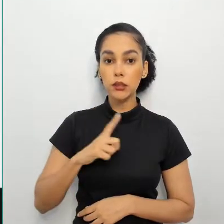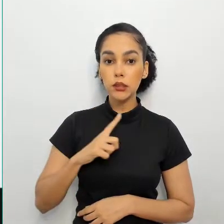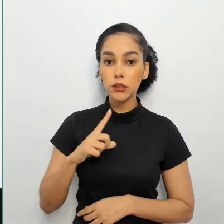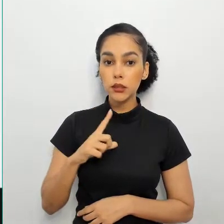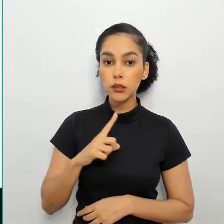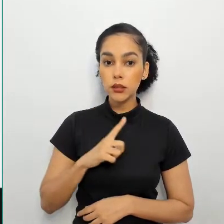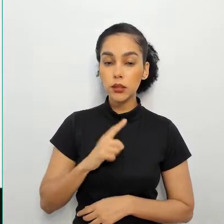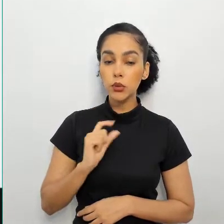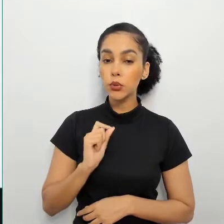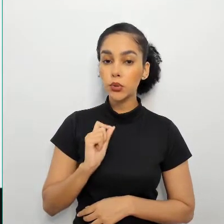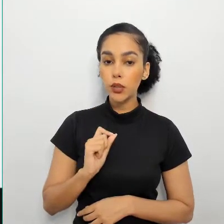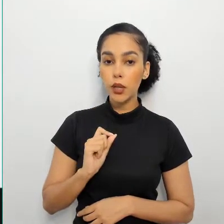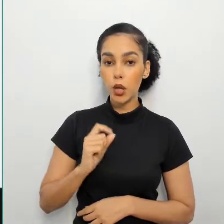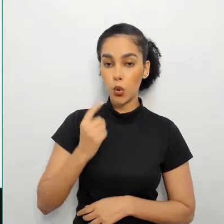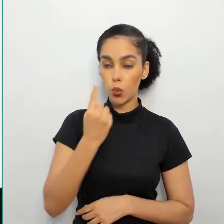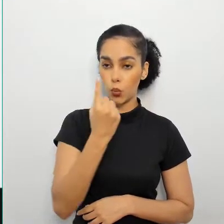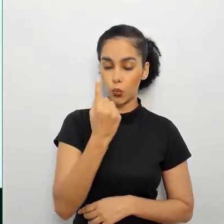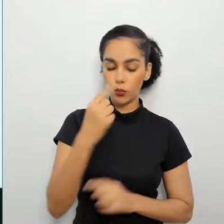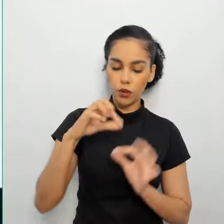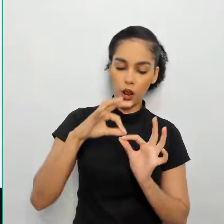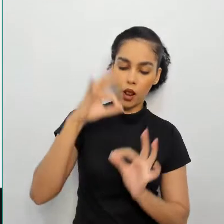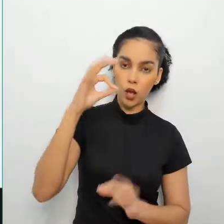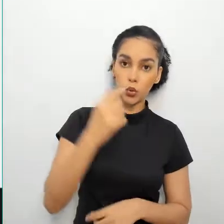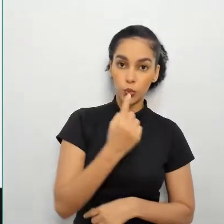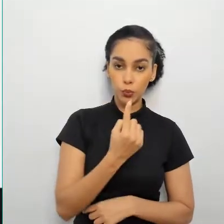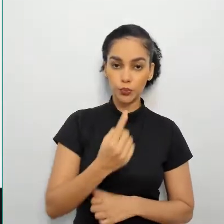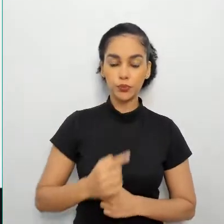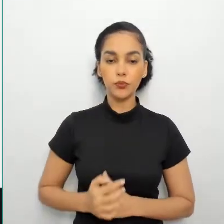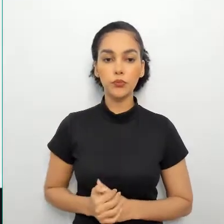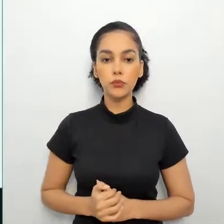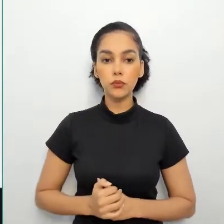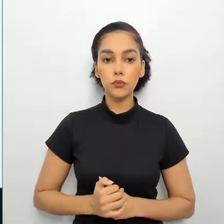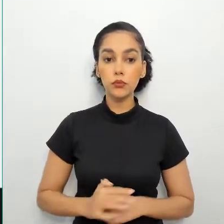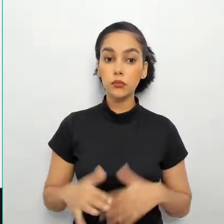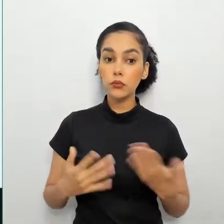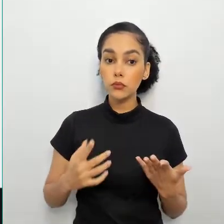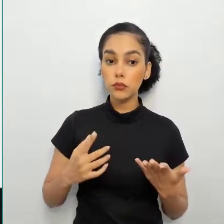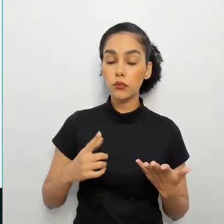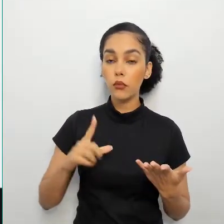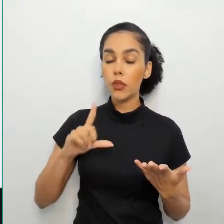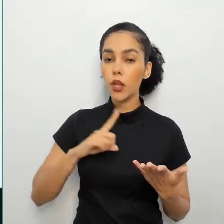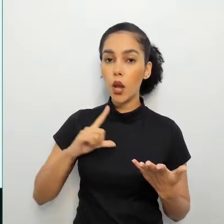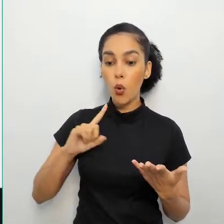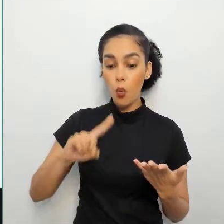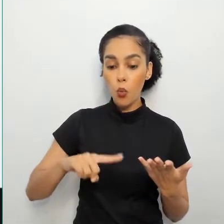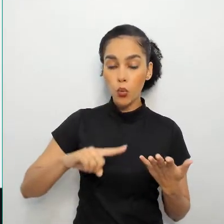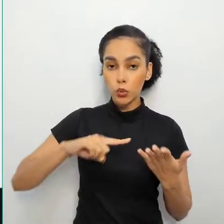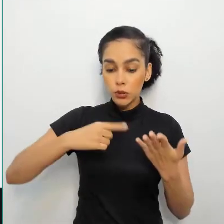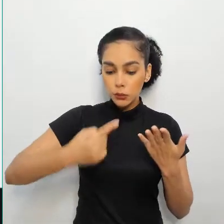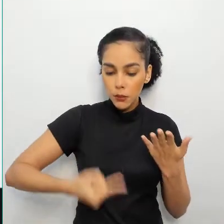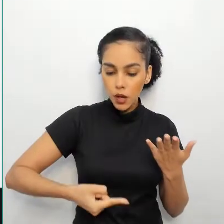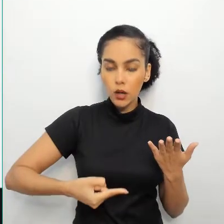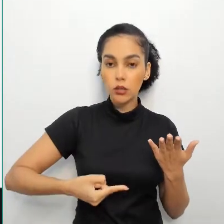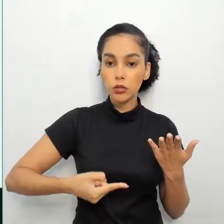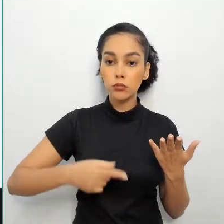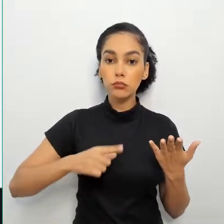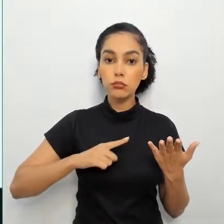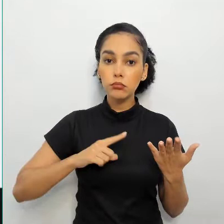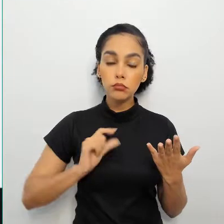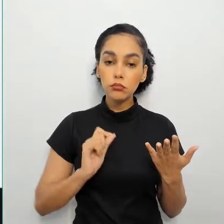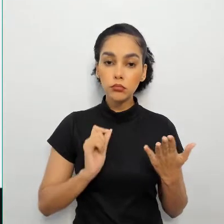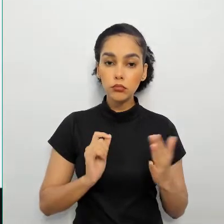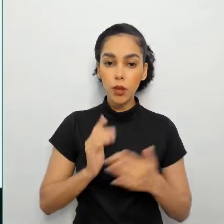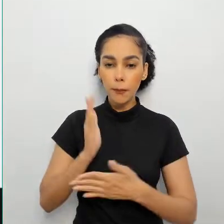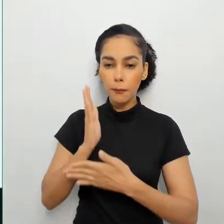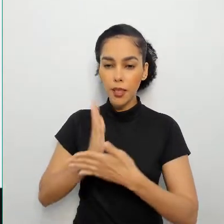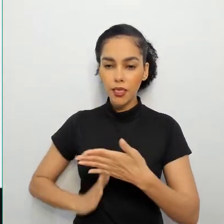A partir da base dele, a gente pegou o ponto médio e construiu o próximo quadrado. Ou seja, o próximo quadrado, o lado é a metade do